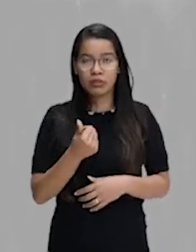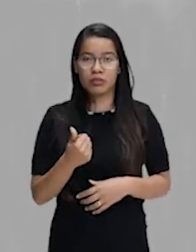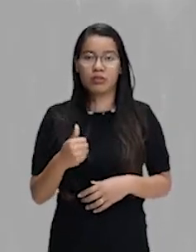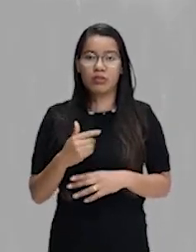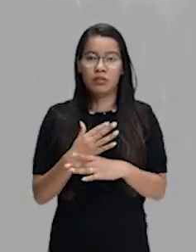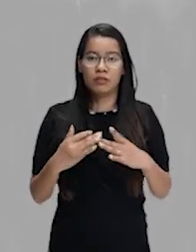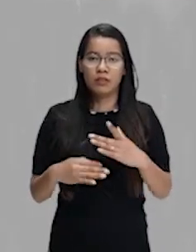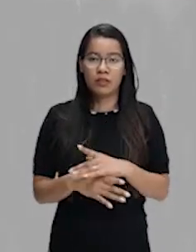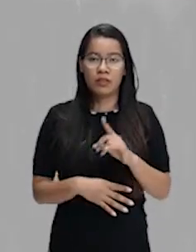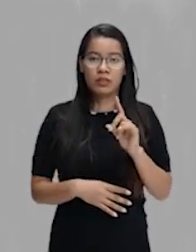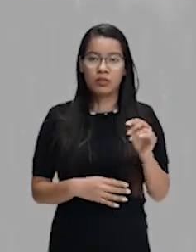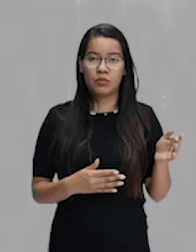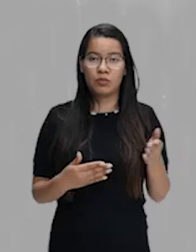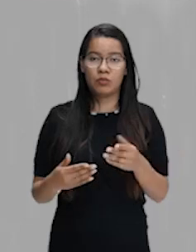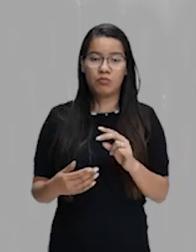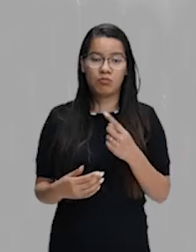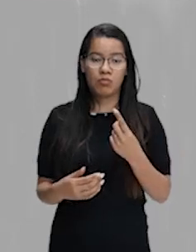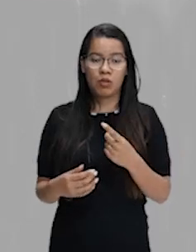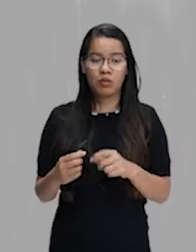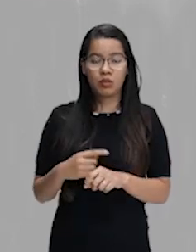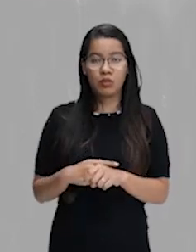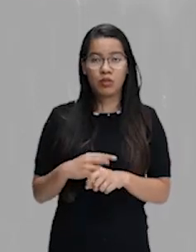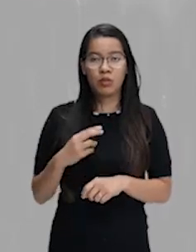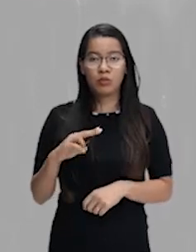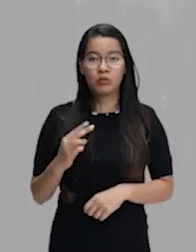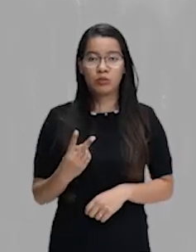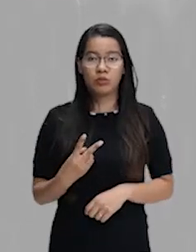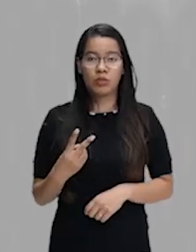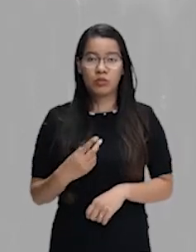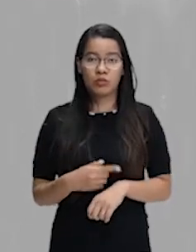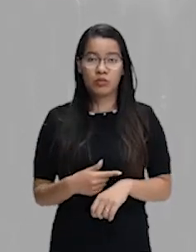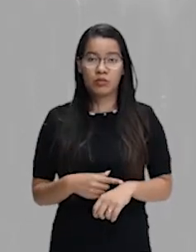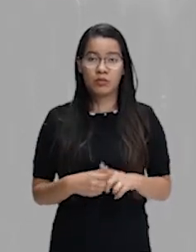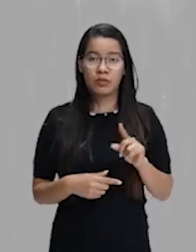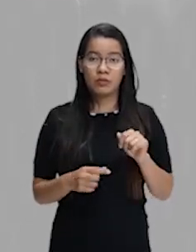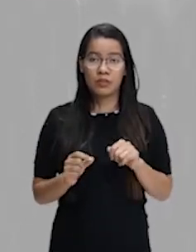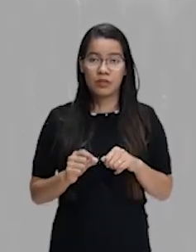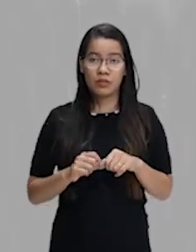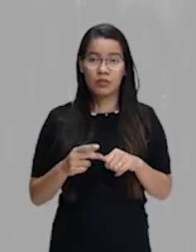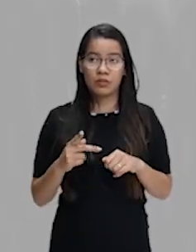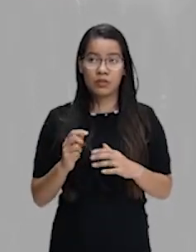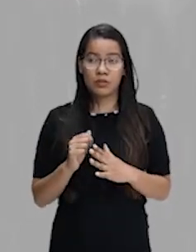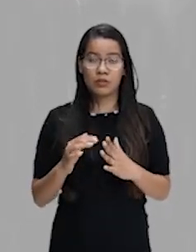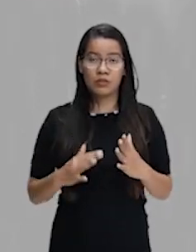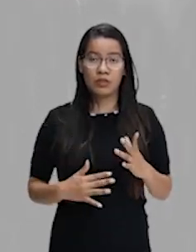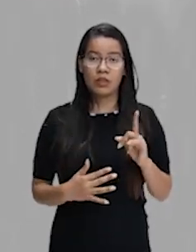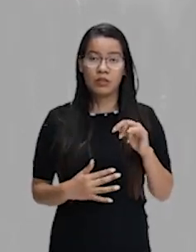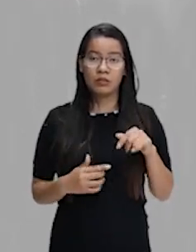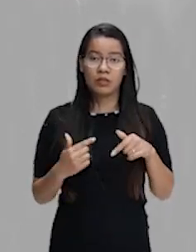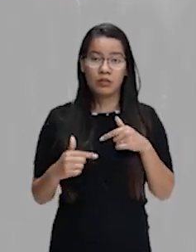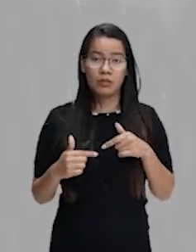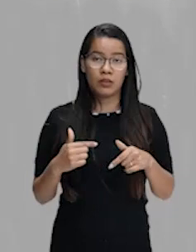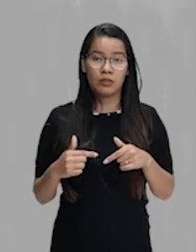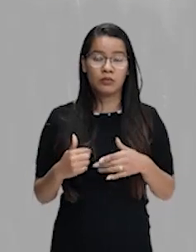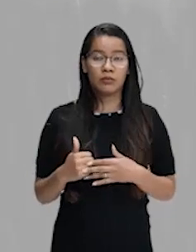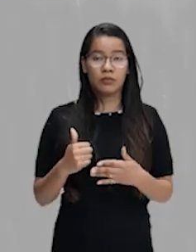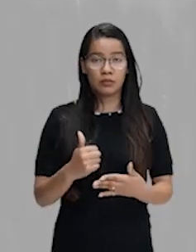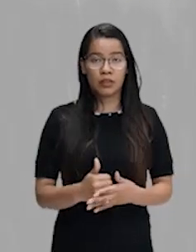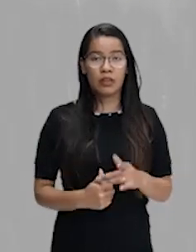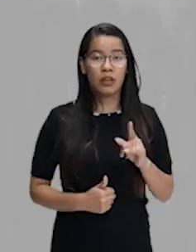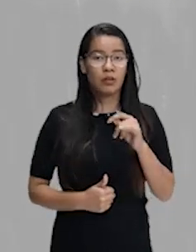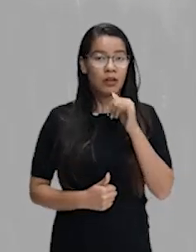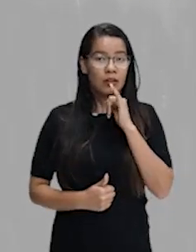1 hora, 2 horas, 3 horas esse espaço para você desempenhar a sua atividade. É um trabalho colaborativo, é um exemplo disso,